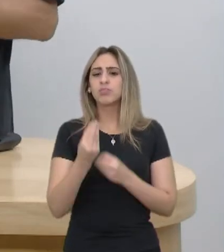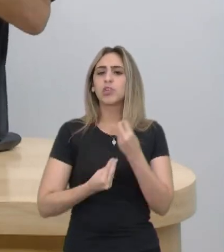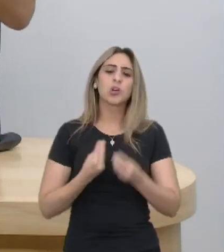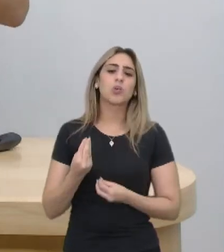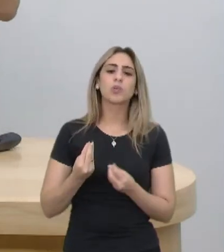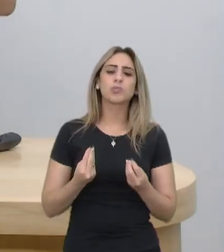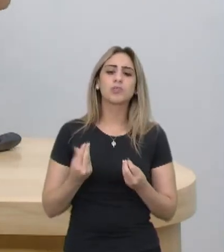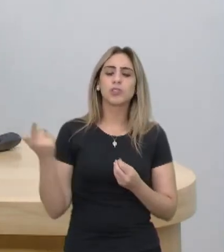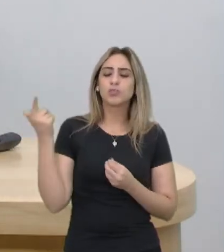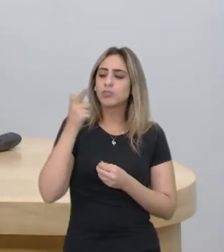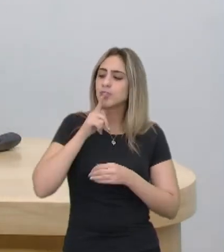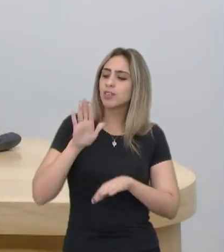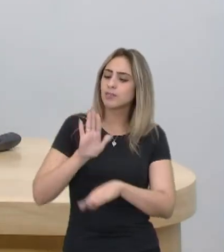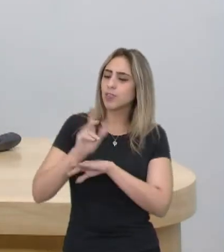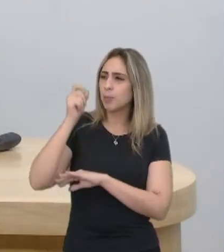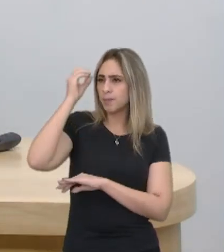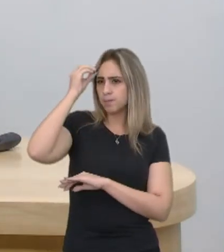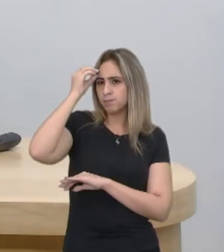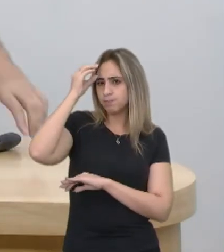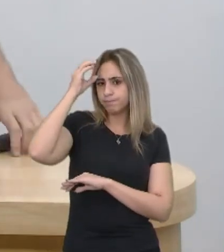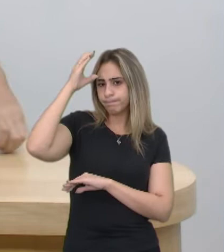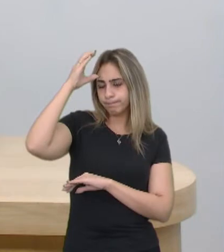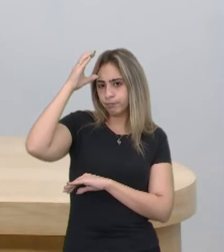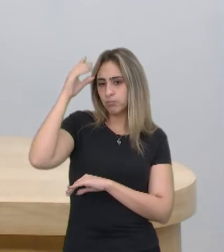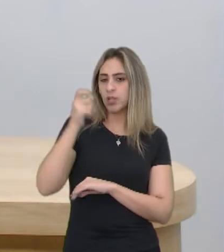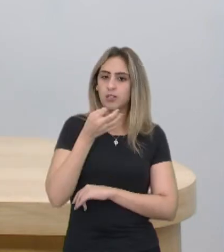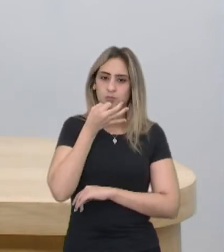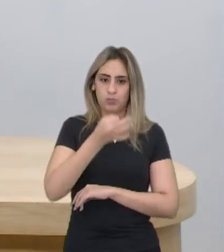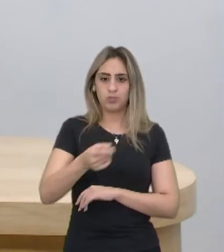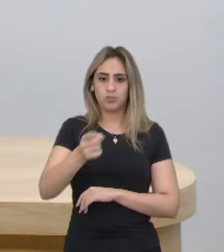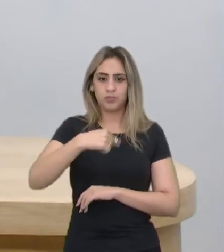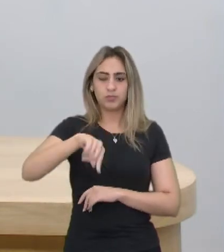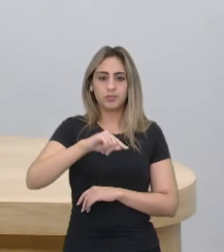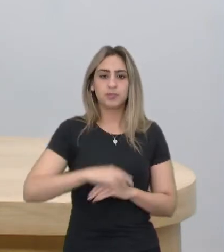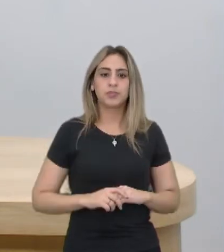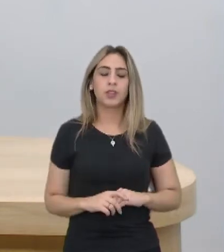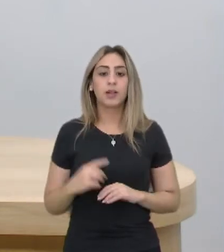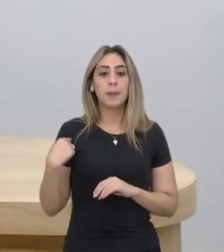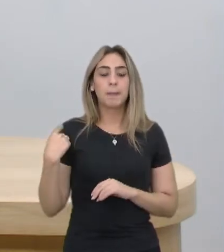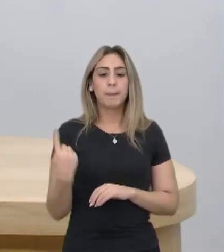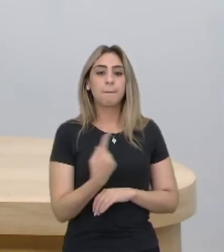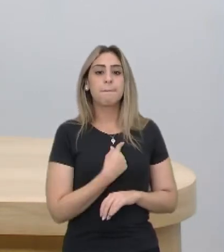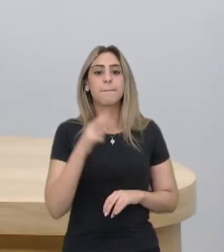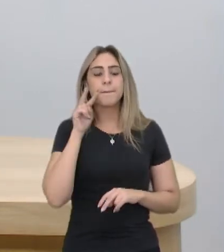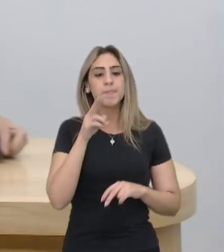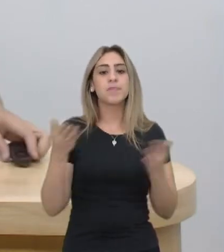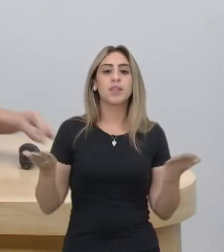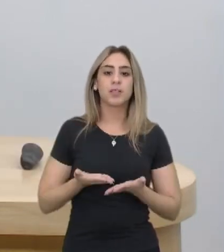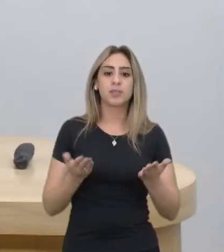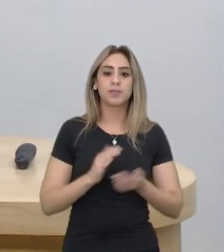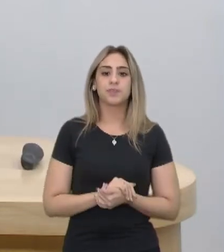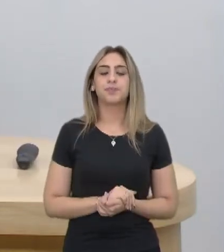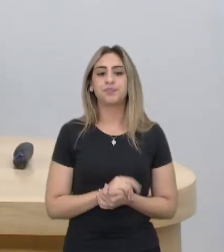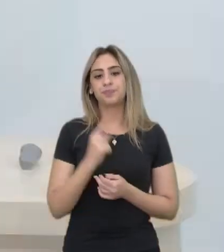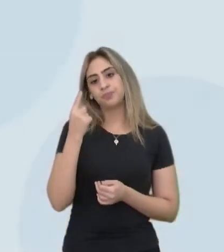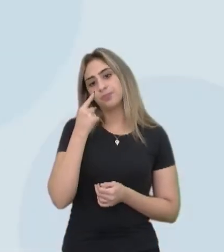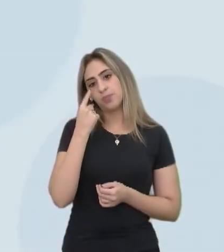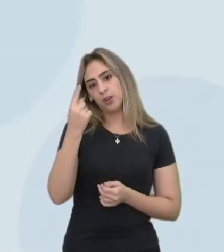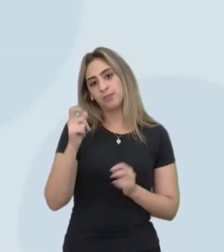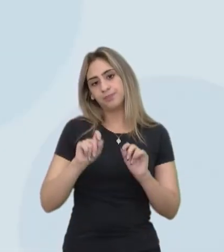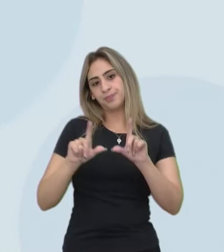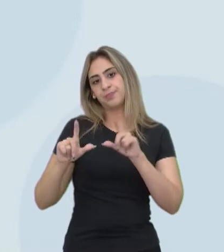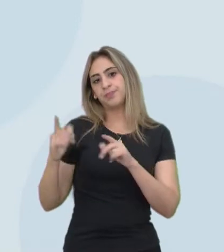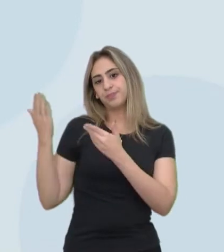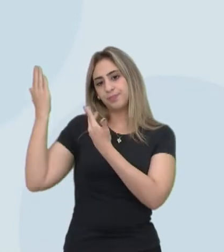acabar enriquecendo um pouco mais esse assunto. Então, é o que a gente vai ver a partir de agora. Ó, tá aí na tela para